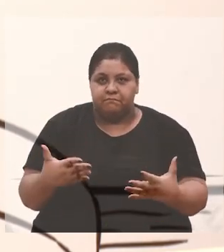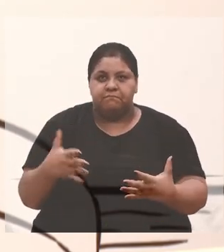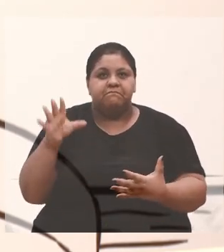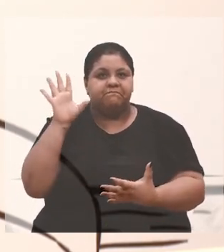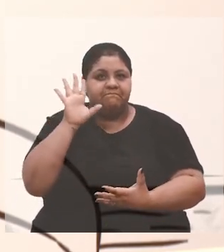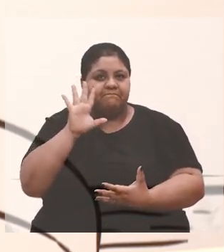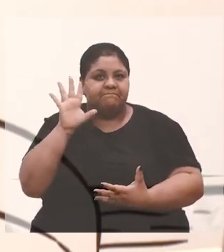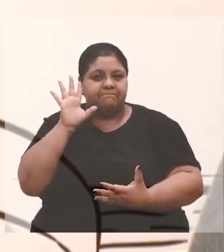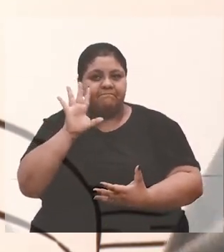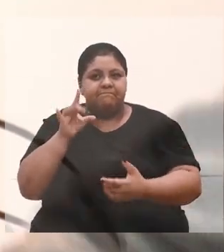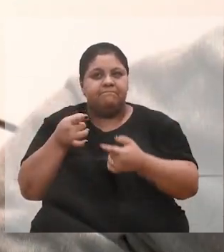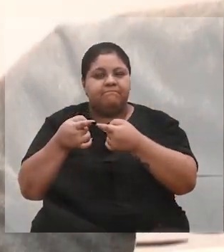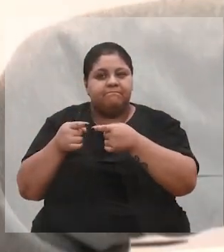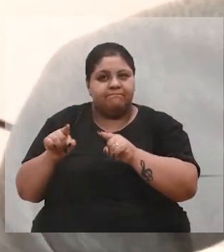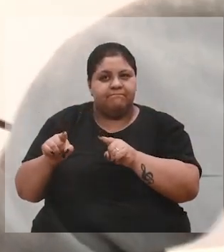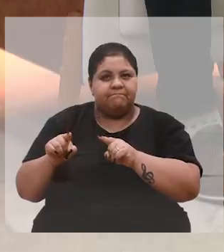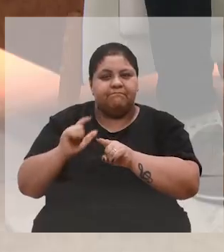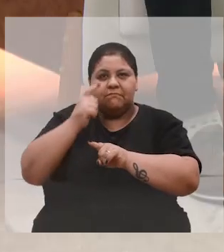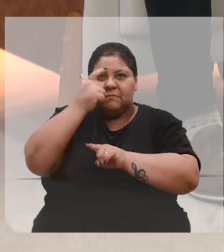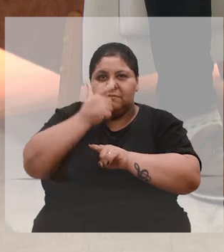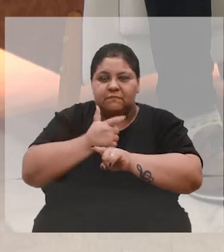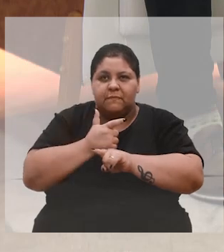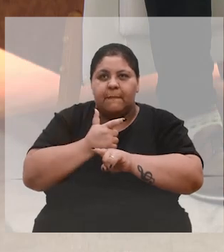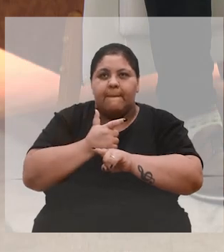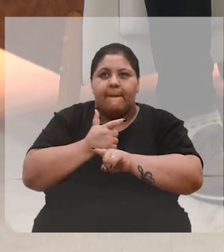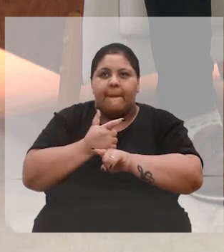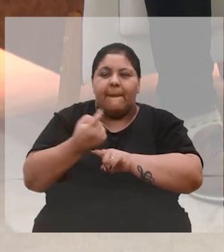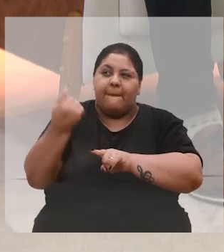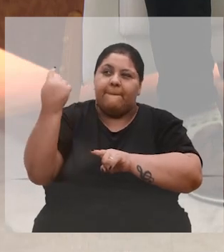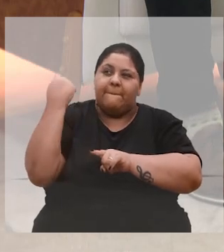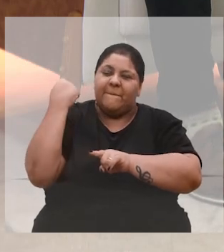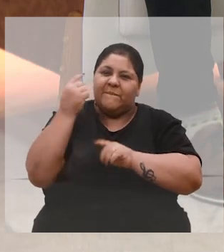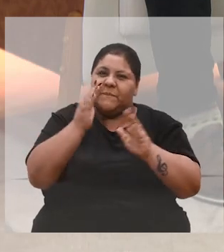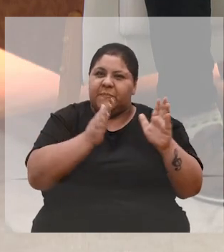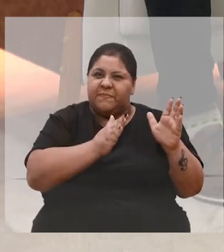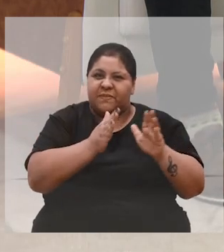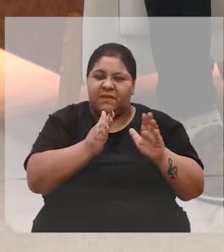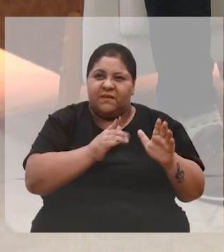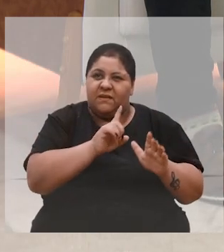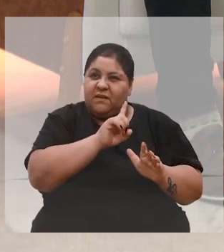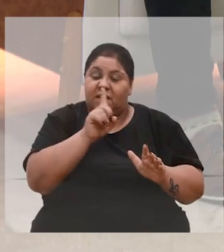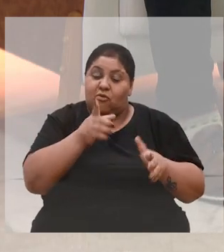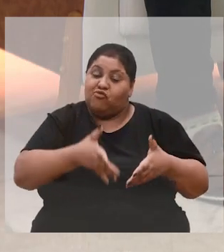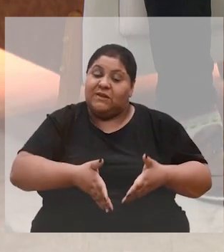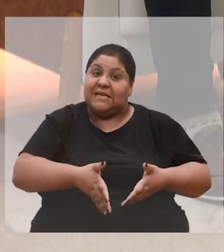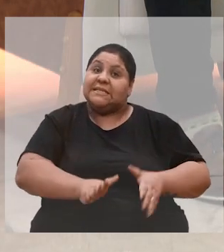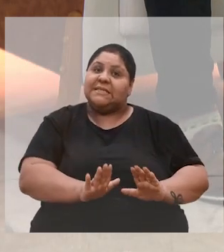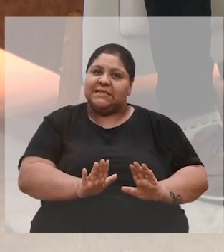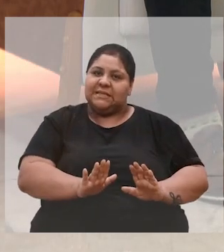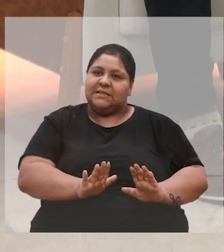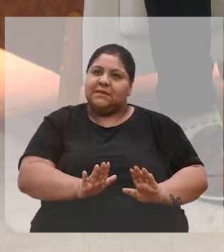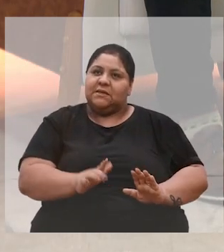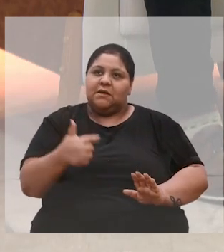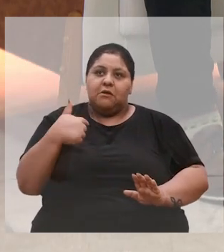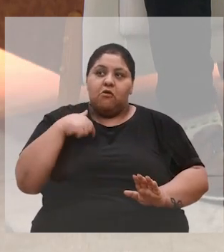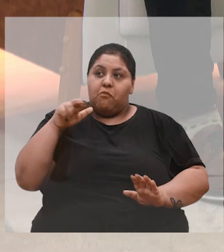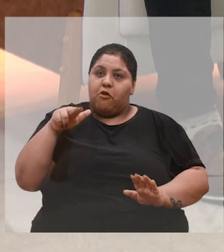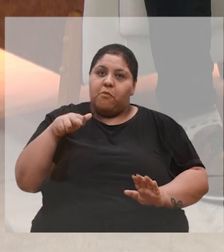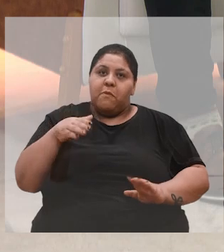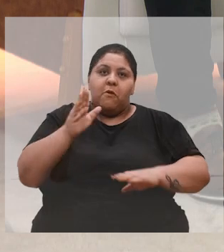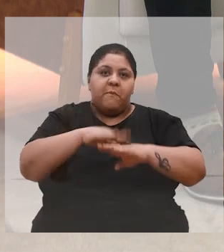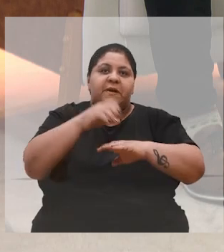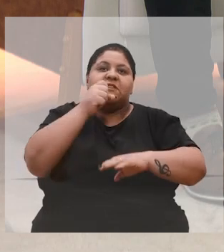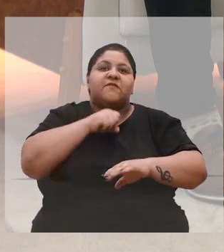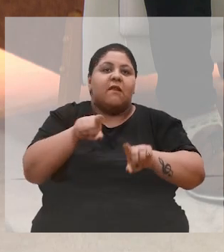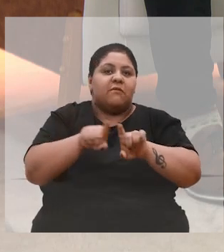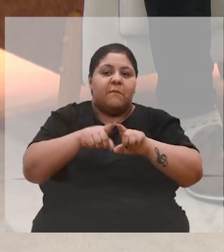foi bem legal, mas eu acho que era da época que eu nem era nascido, nem o meu irmão mais